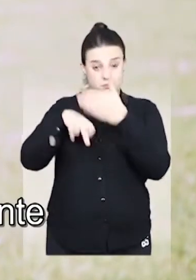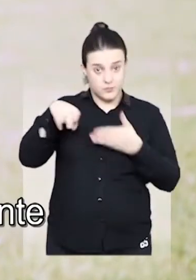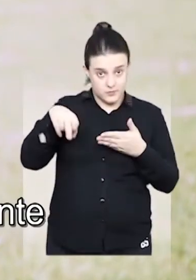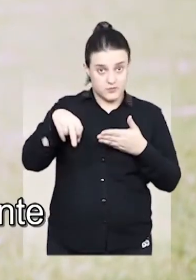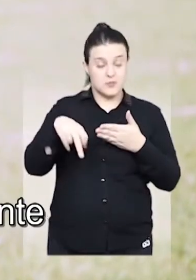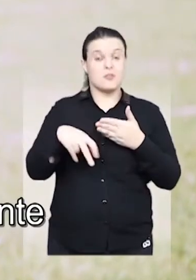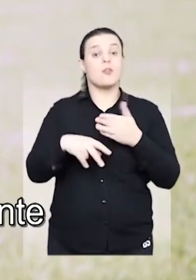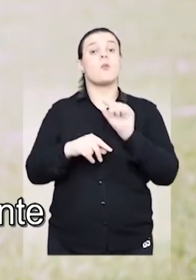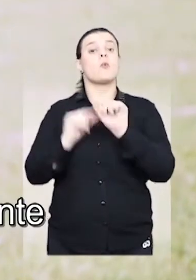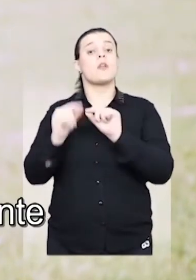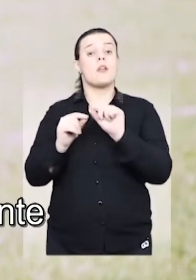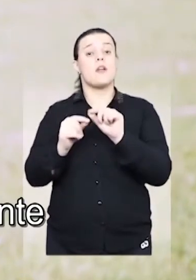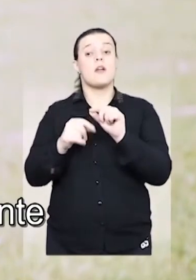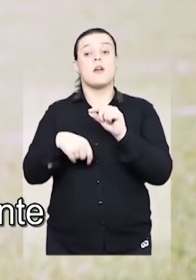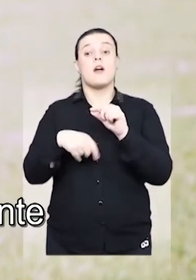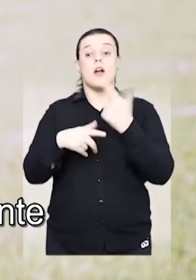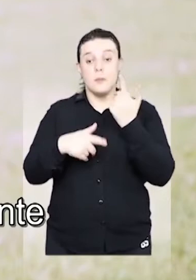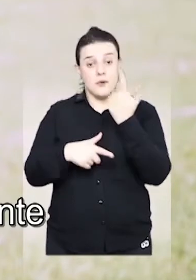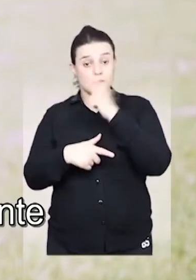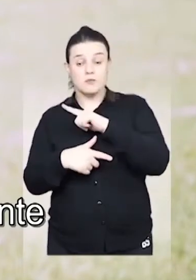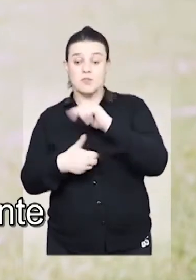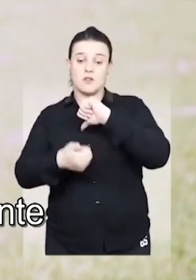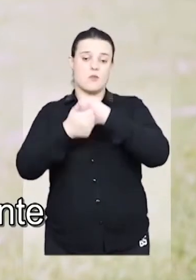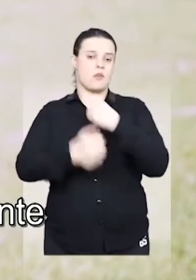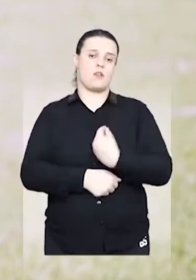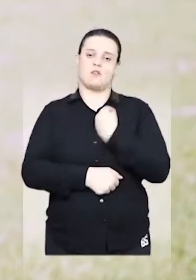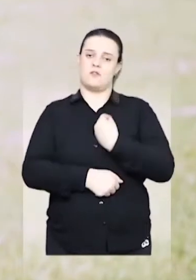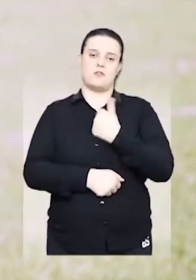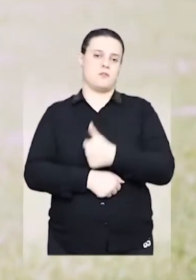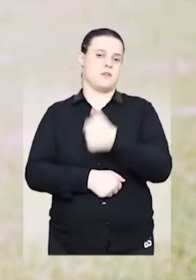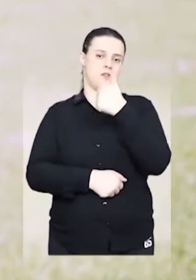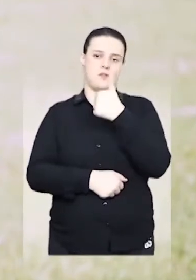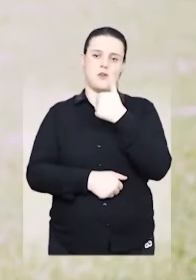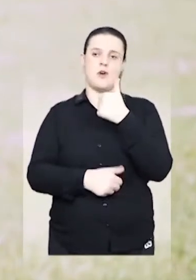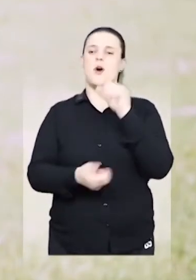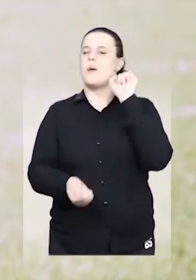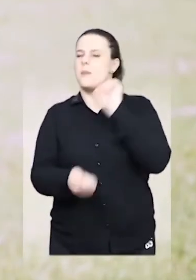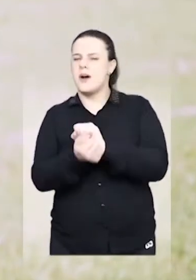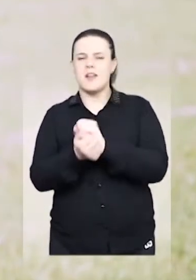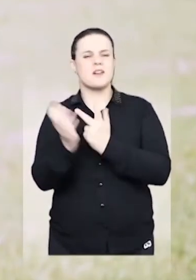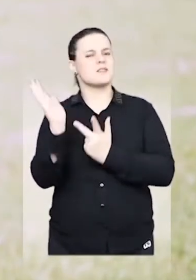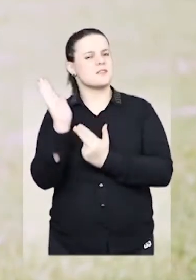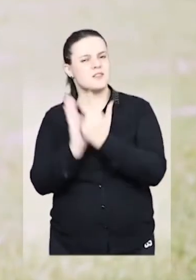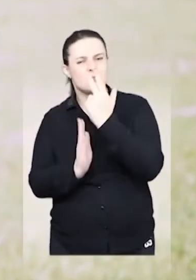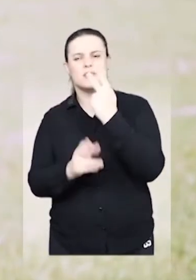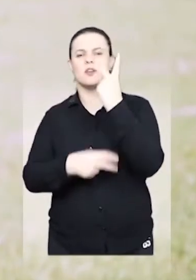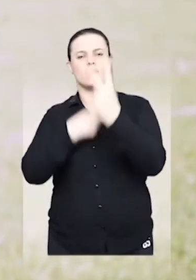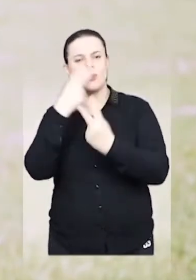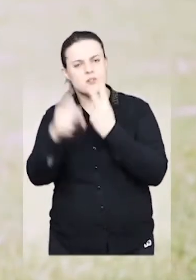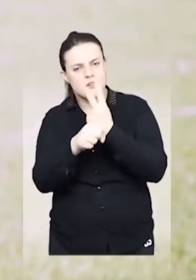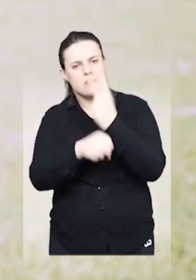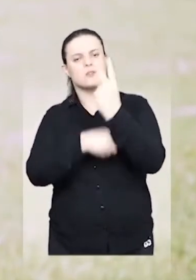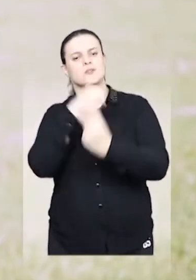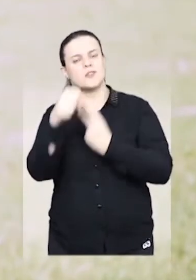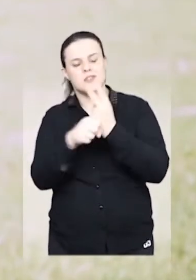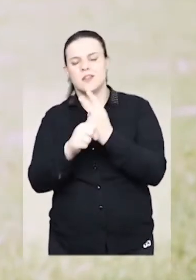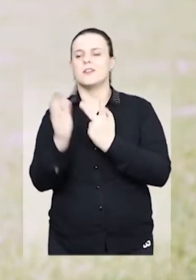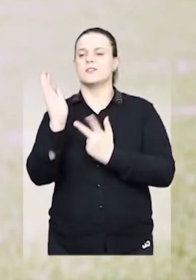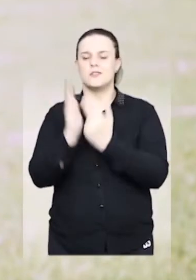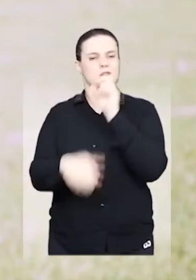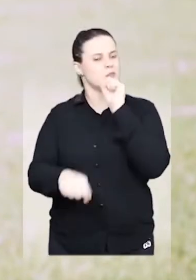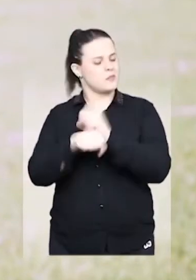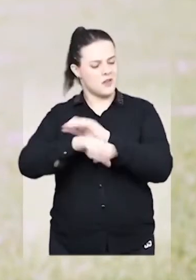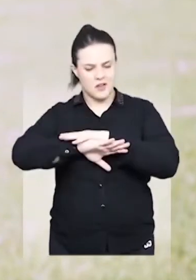mim, ela veio justamente na busca por qualidade de vida. Uma vida sem cirurgias a cada 2 anos,